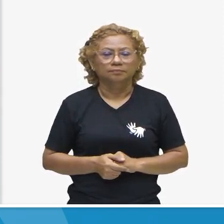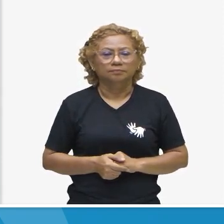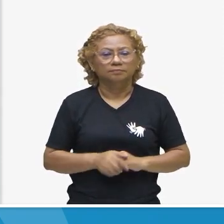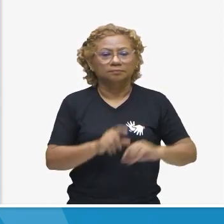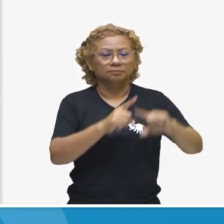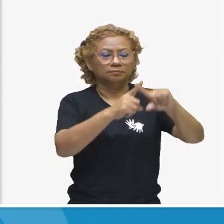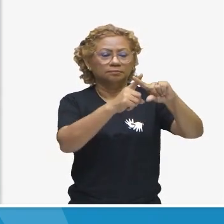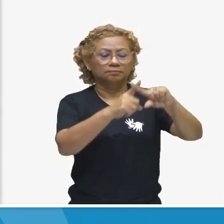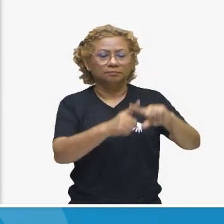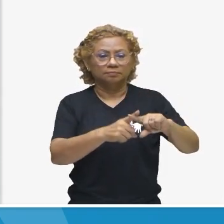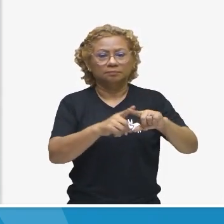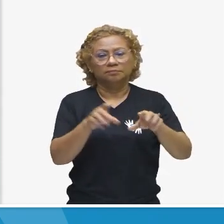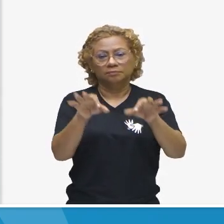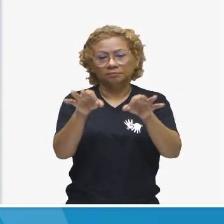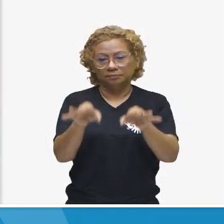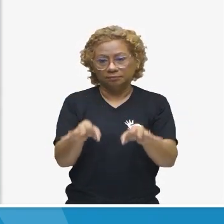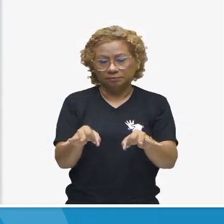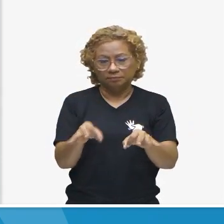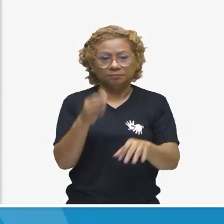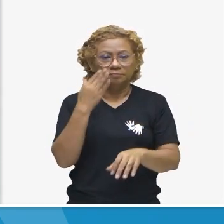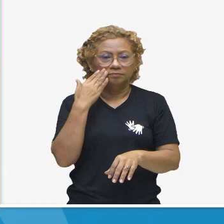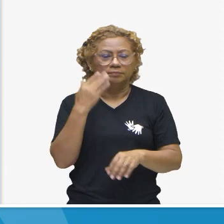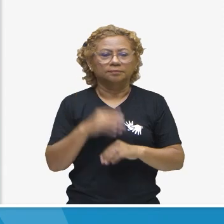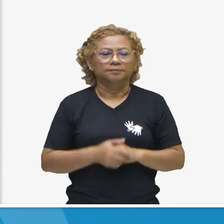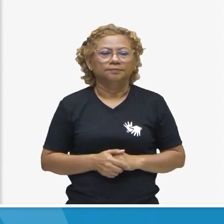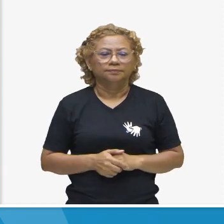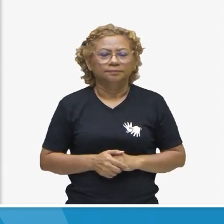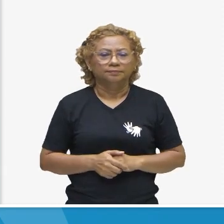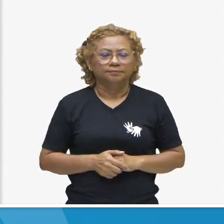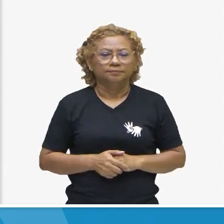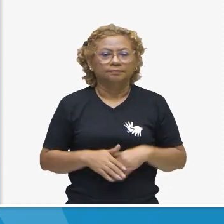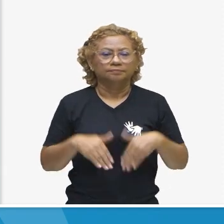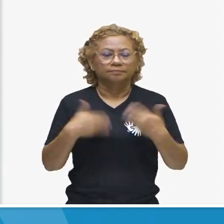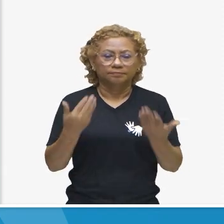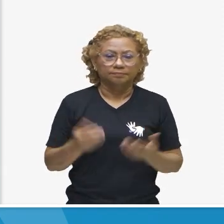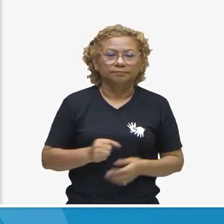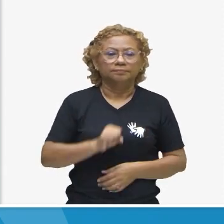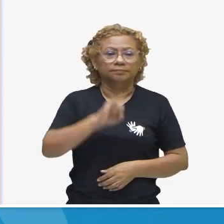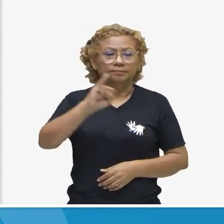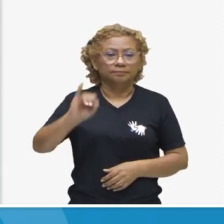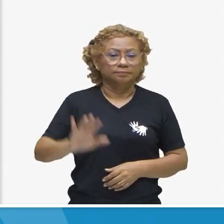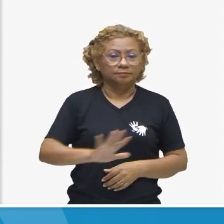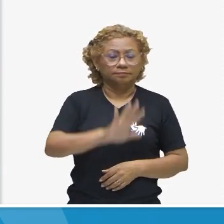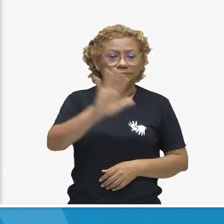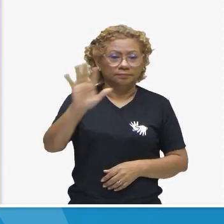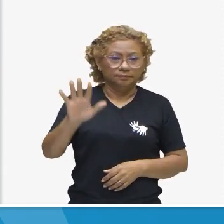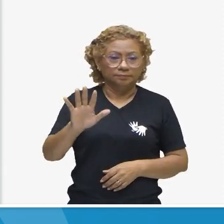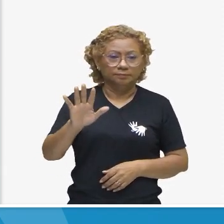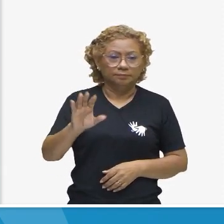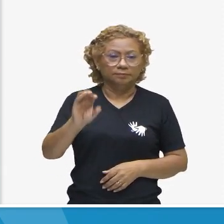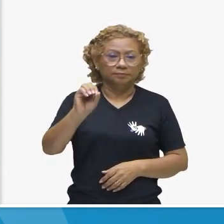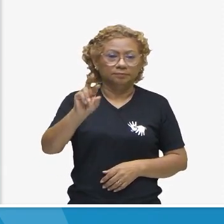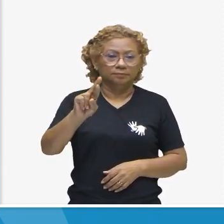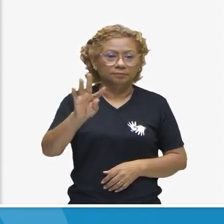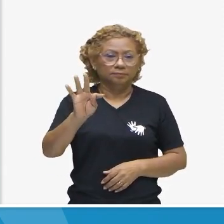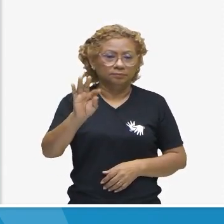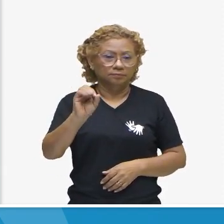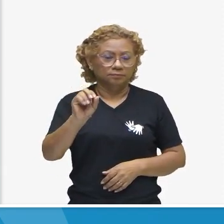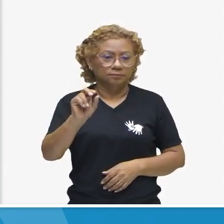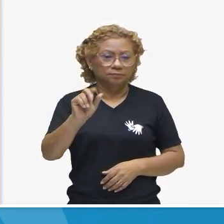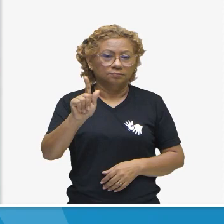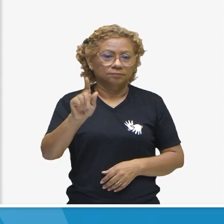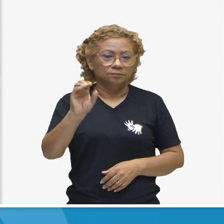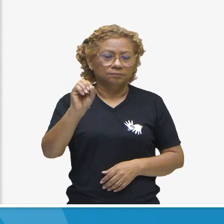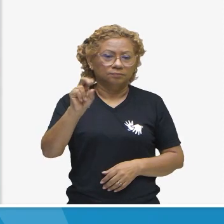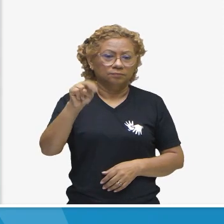para responder a essa questão. Então ele diz, a projeção ortogonal, vejam que nós falamos aqui